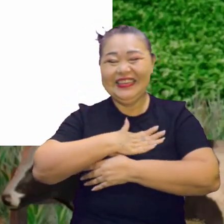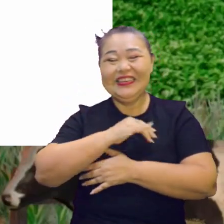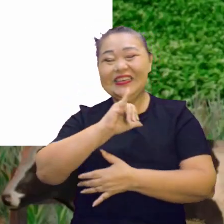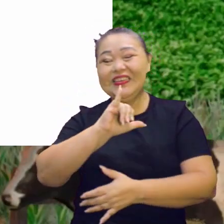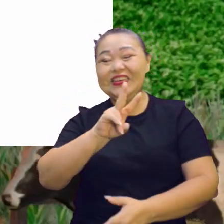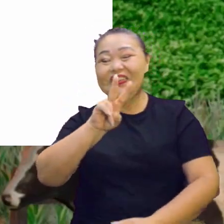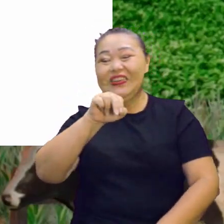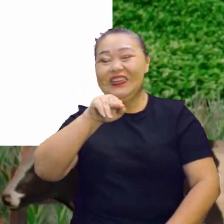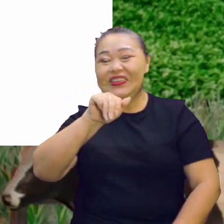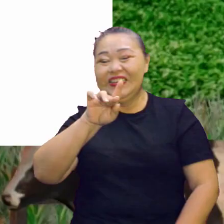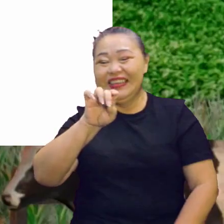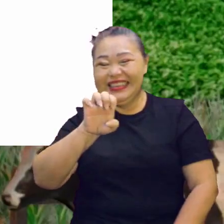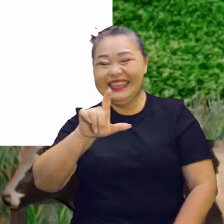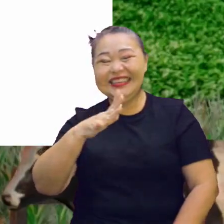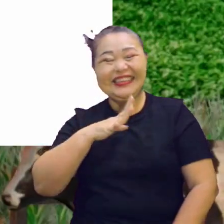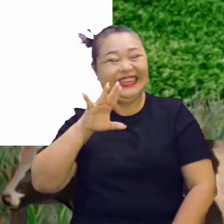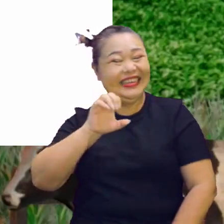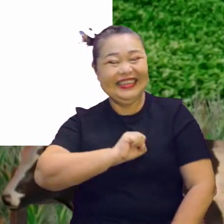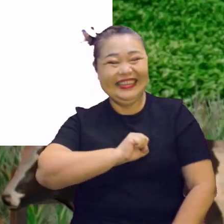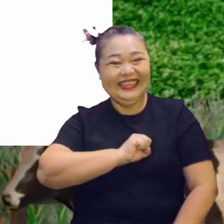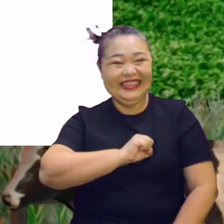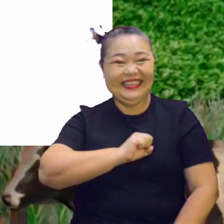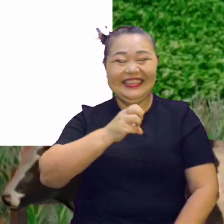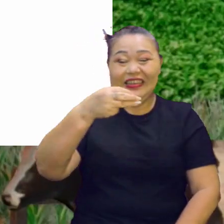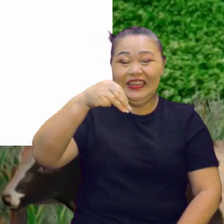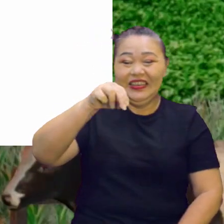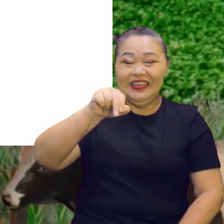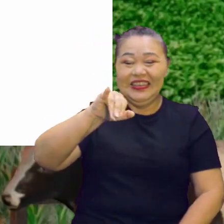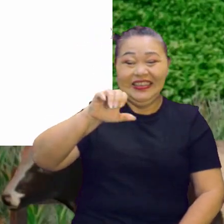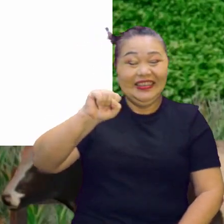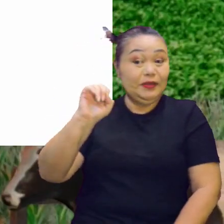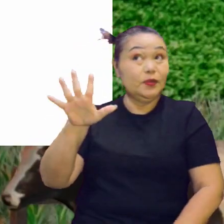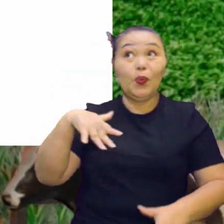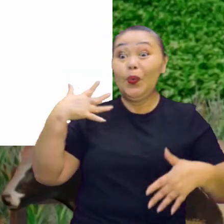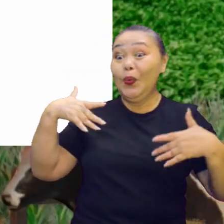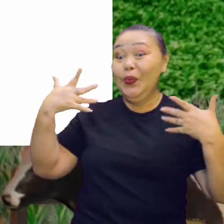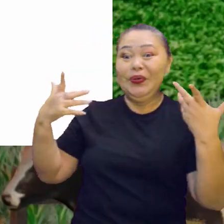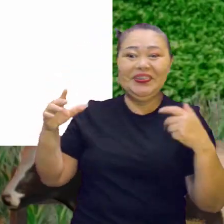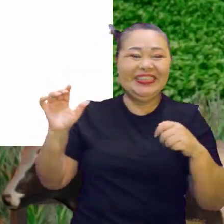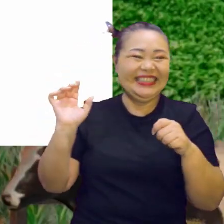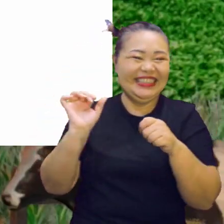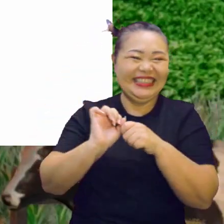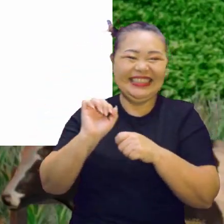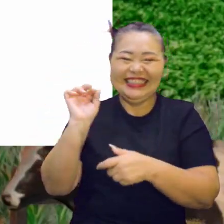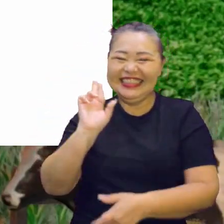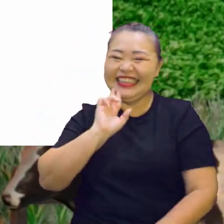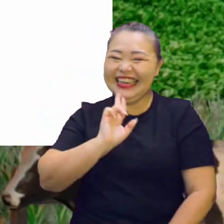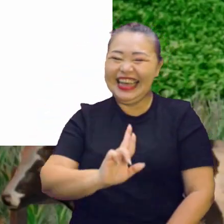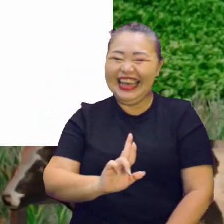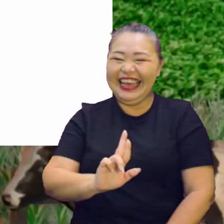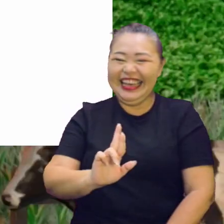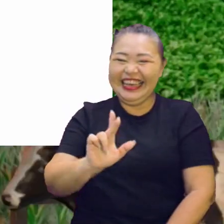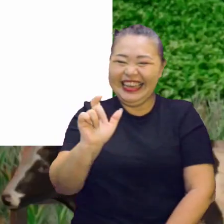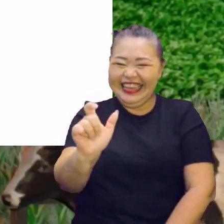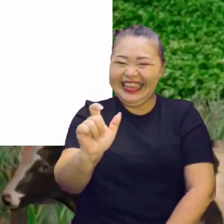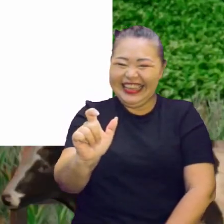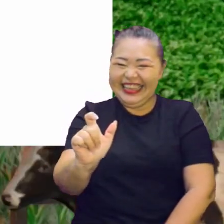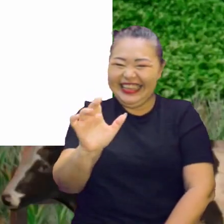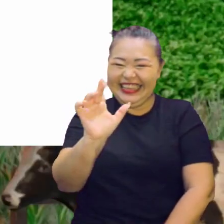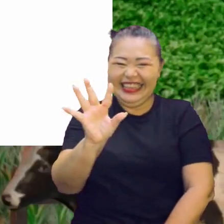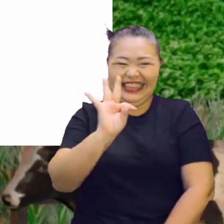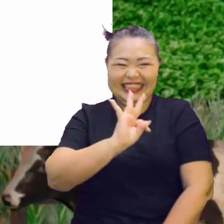ama. E a Mônica fica em delírio quando ela vê que vocês responderam com as palavrinhas técnicas, tá